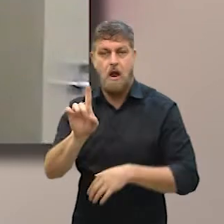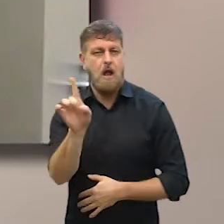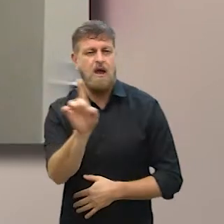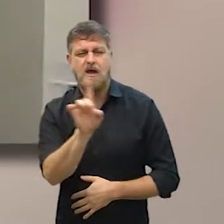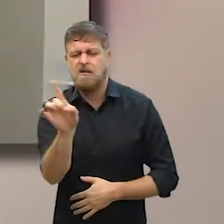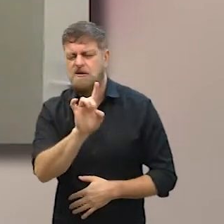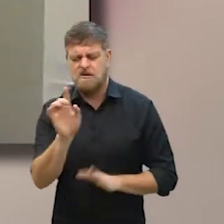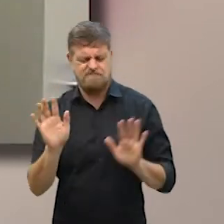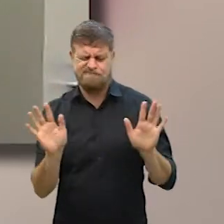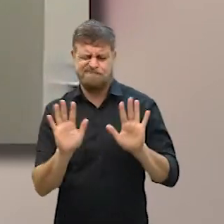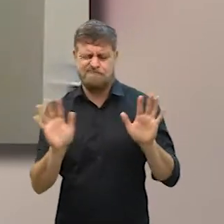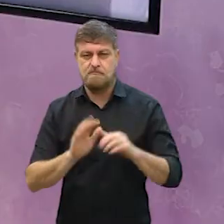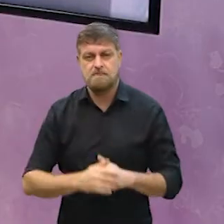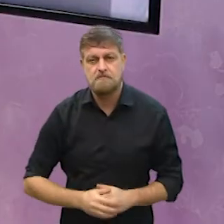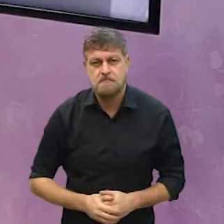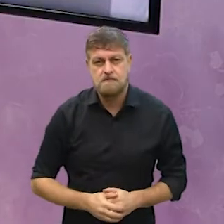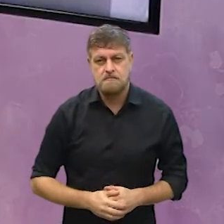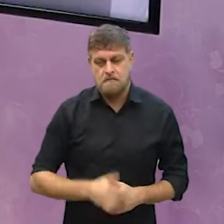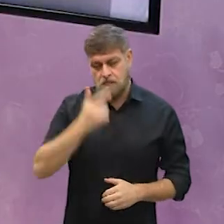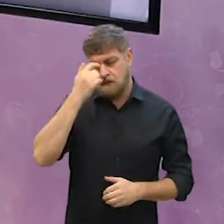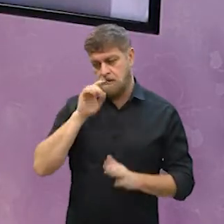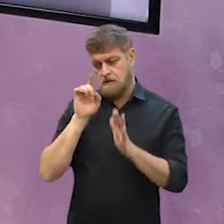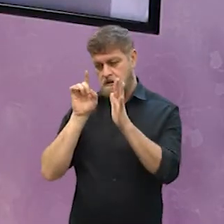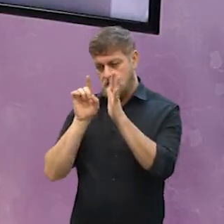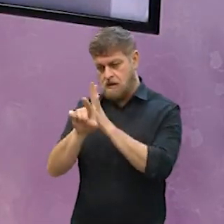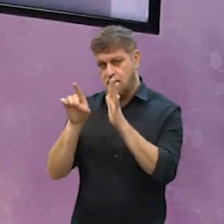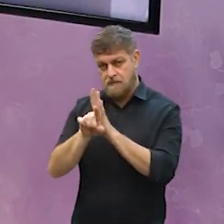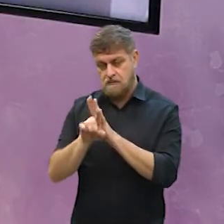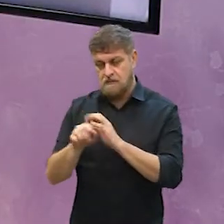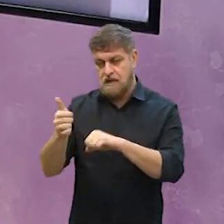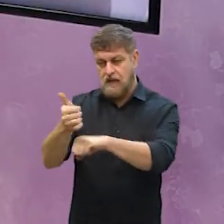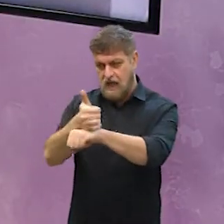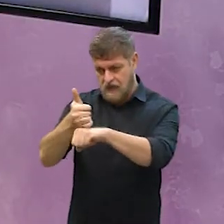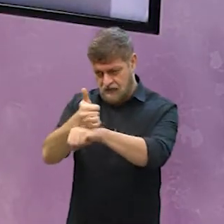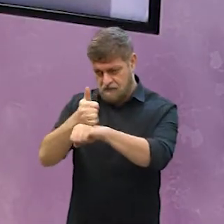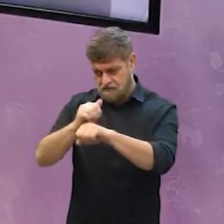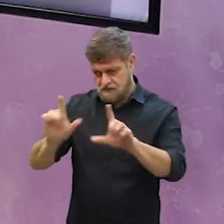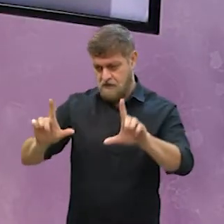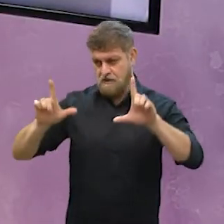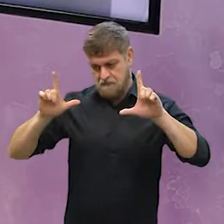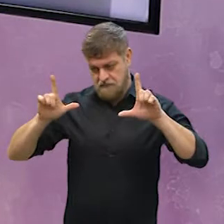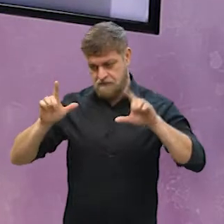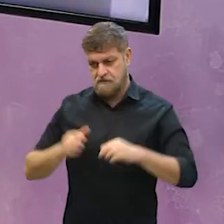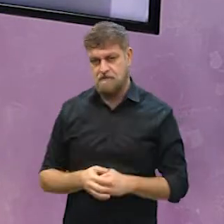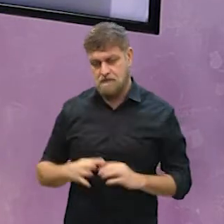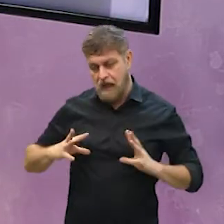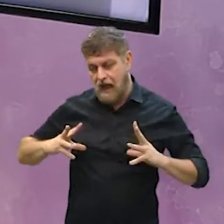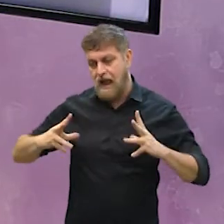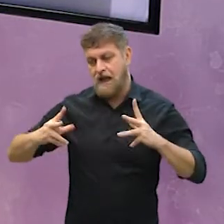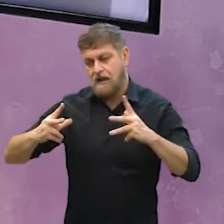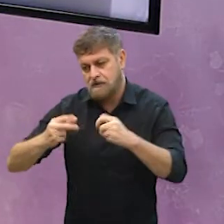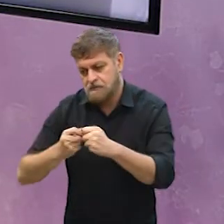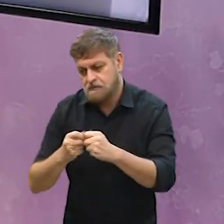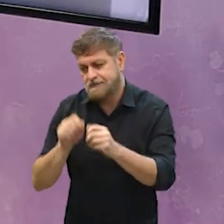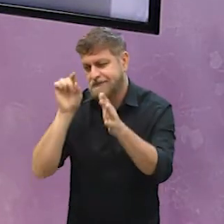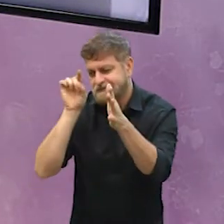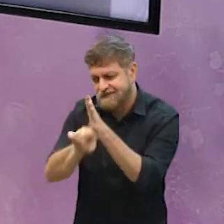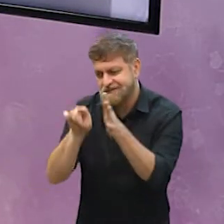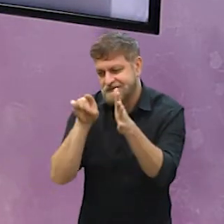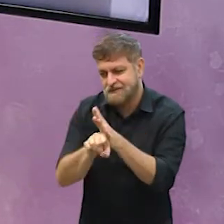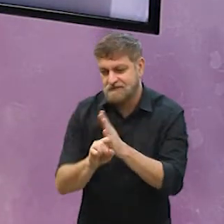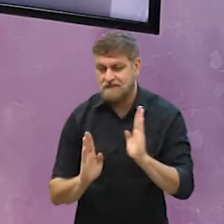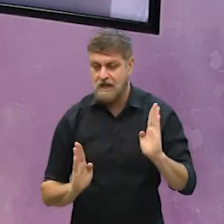doença contagiosa de nenhuma maneira de ter uma pergunta que eu tenho feito a todo especialista que vem aqui no saúde a vida não tem como a gente